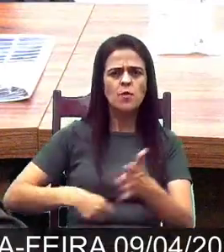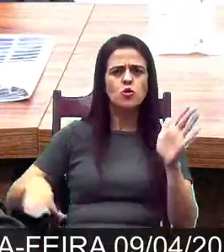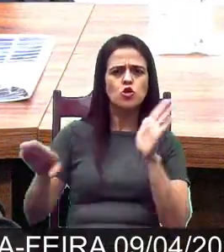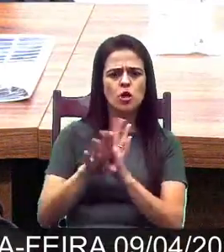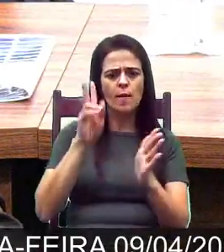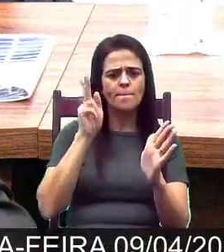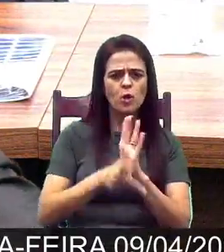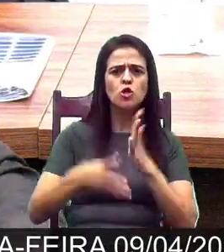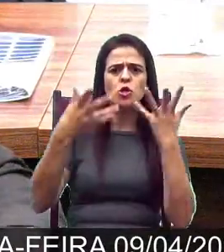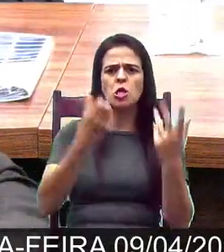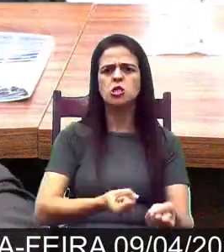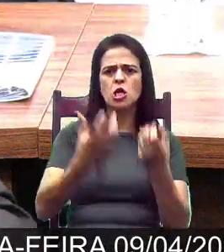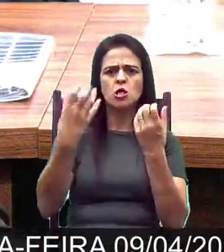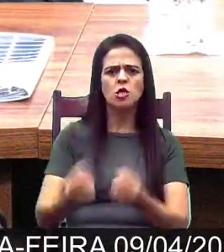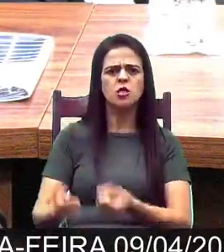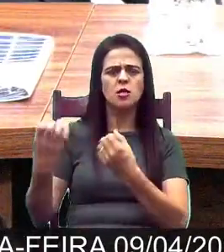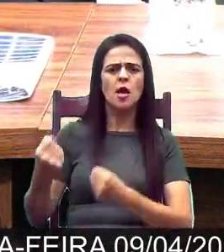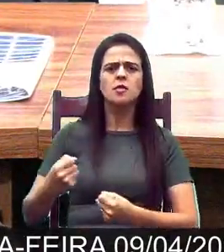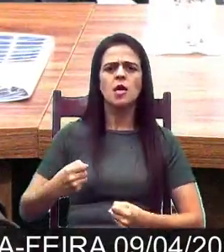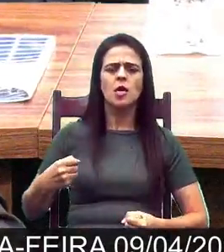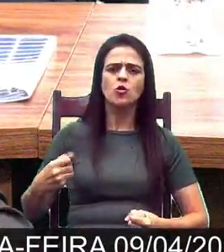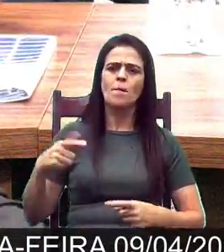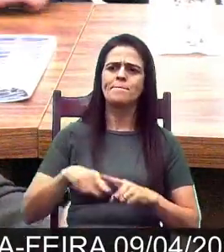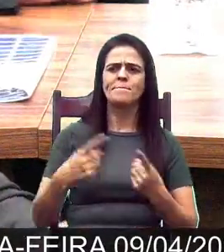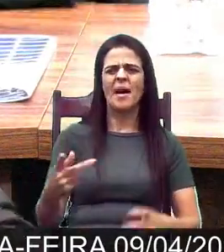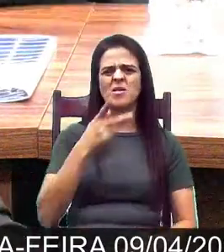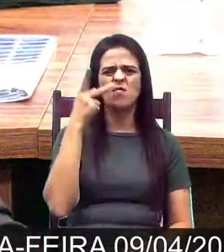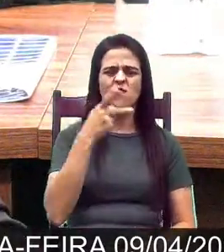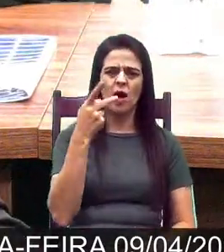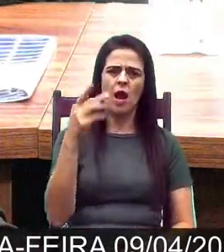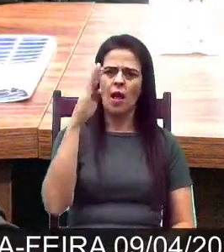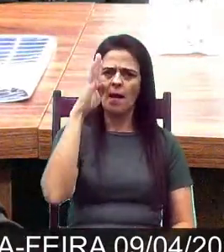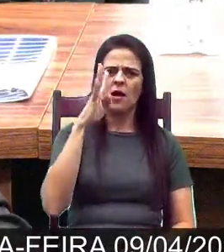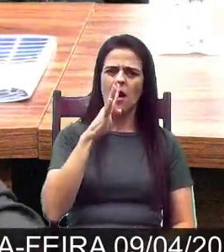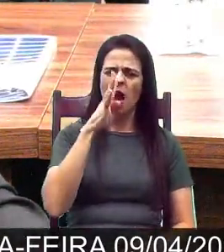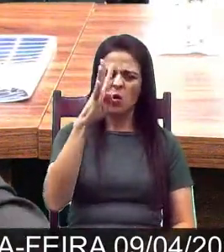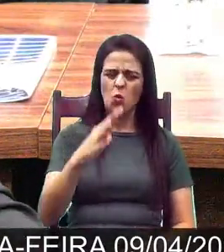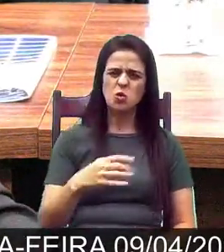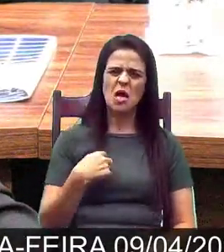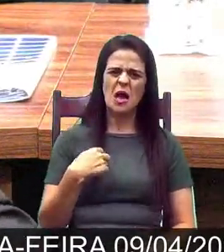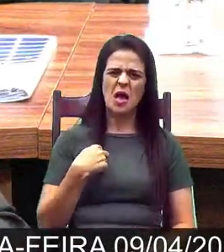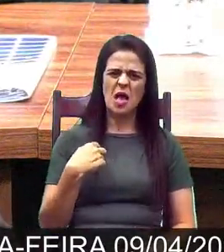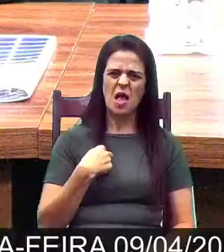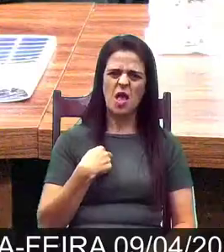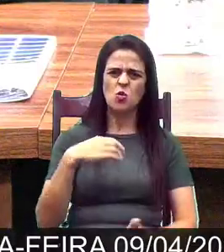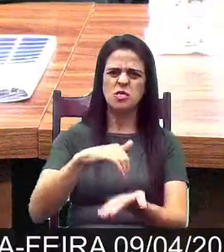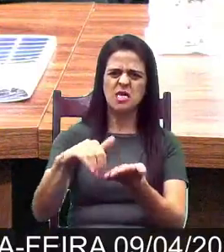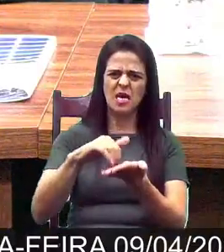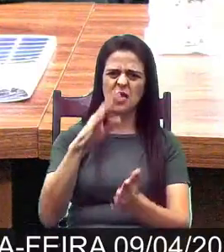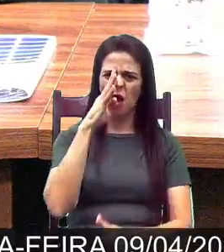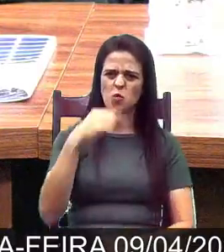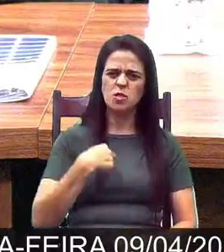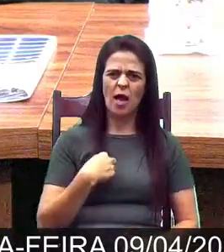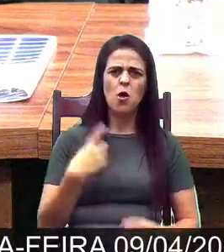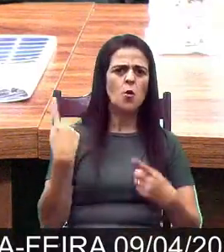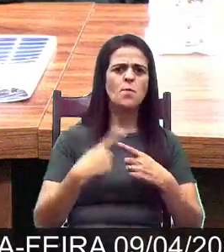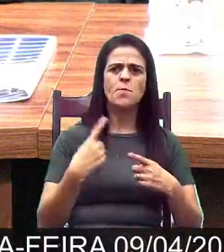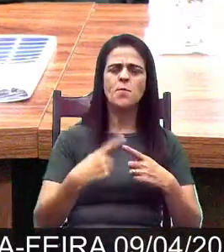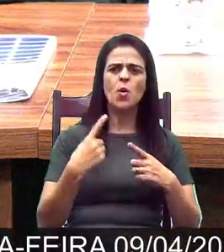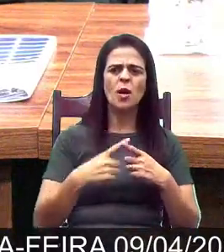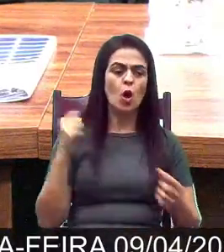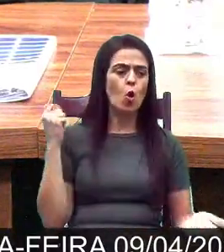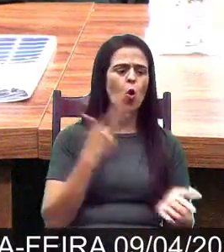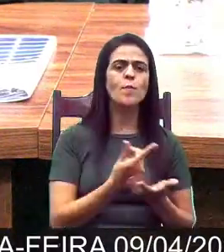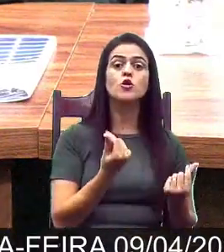aqui, defendo todos os meus companheiros. Mas vim querer bater em mim na rádio, porque eu tô roçando porque eu comprei a roçadeira com meu